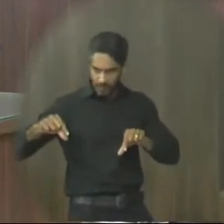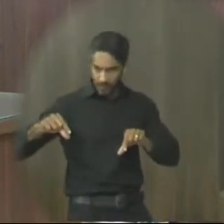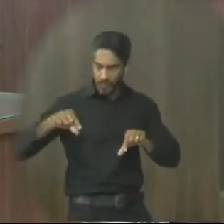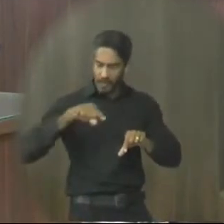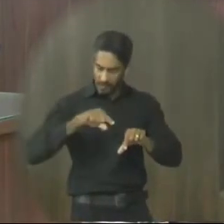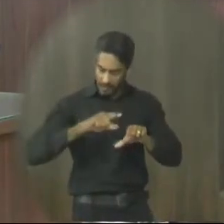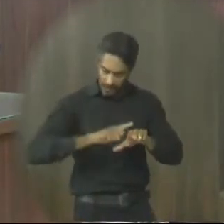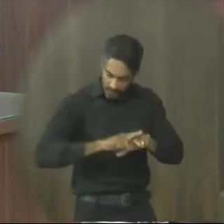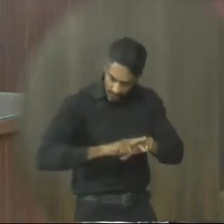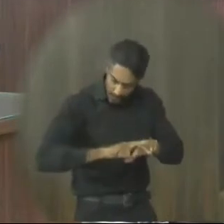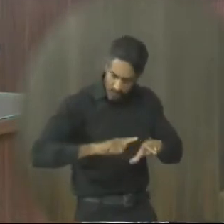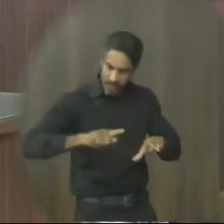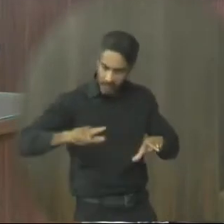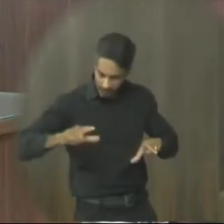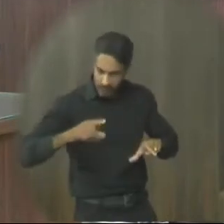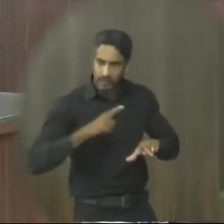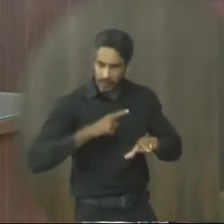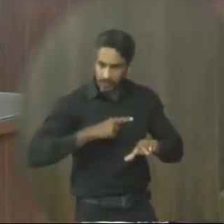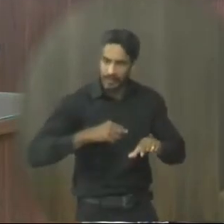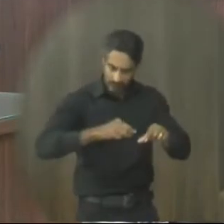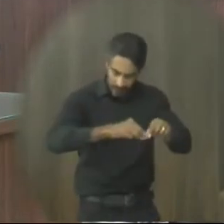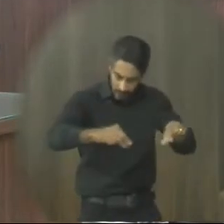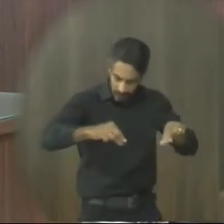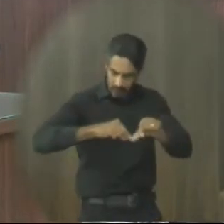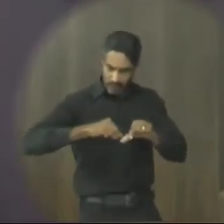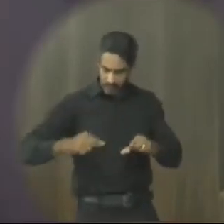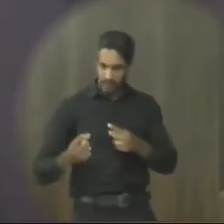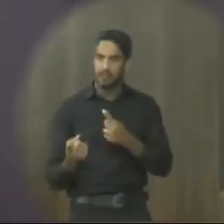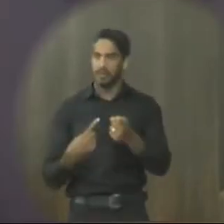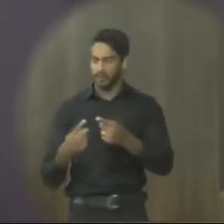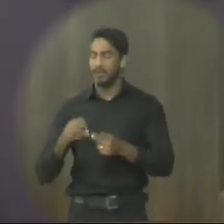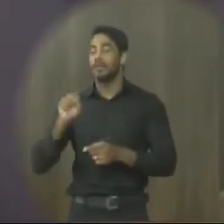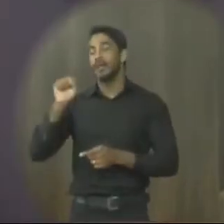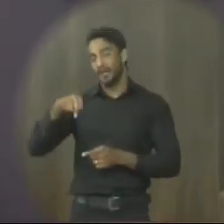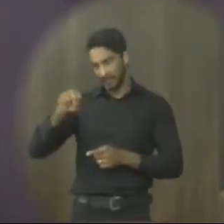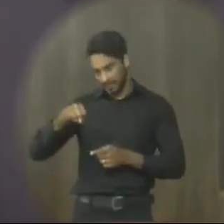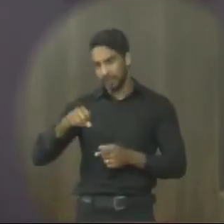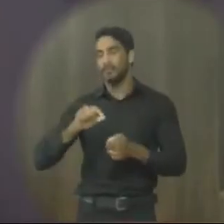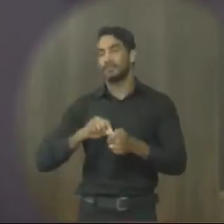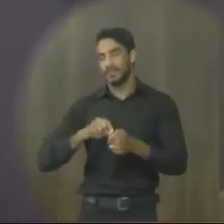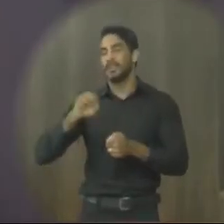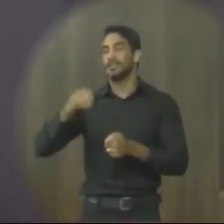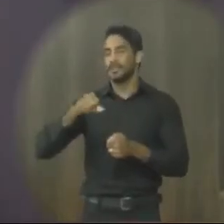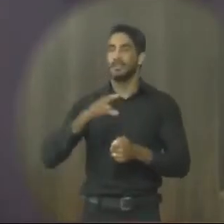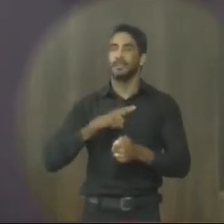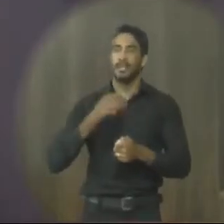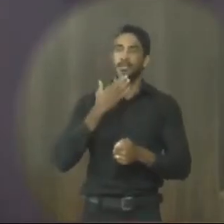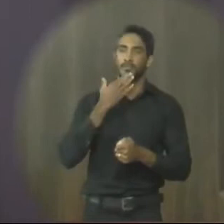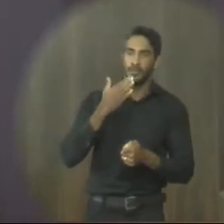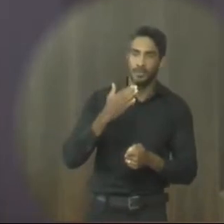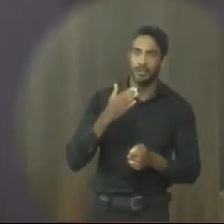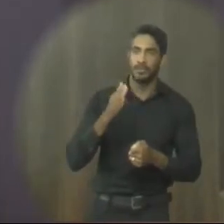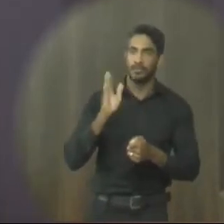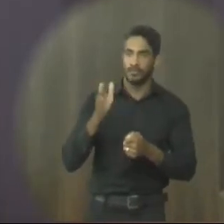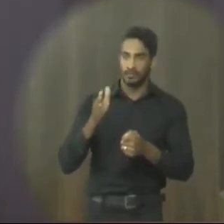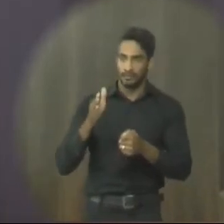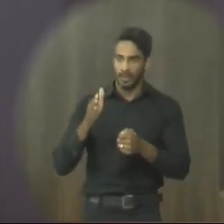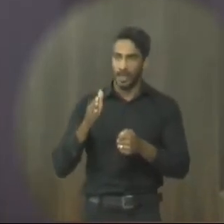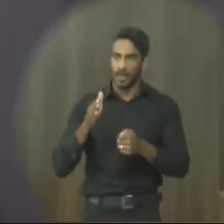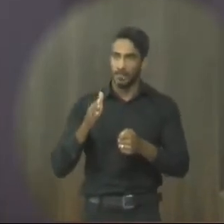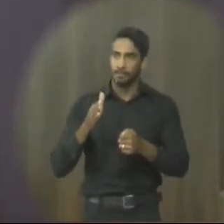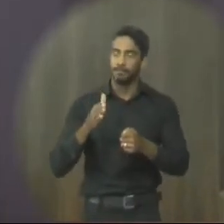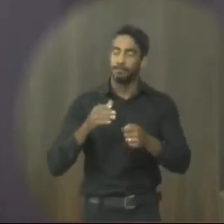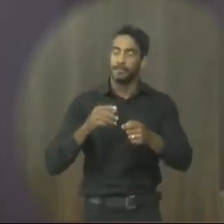Nesse recapeamento, entra o meio fio naquela avenida ou não? Vai ser contemplado também. Nós temos uma licitação de pré-moldados, que contempla o meio